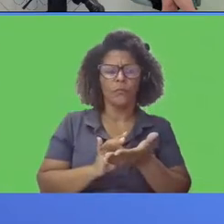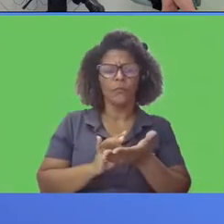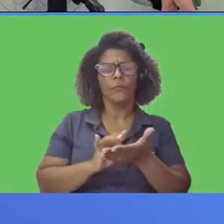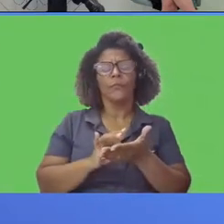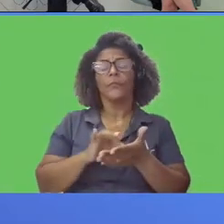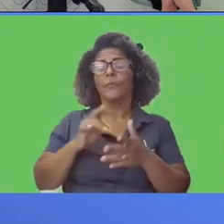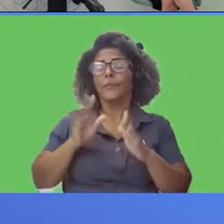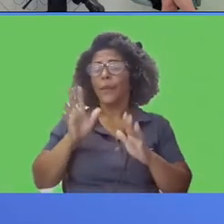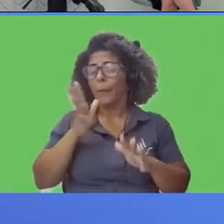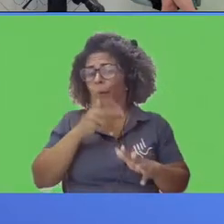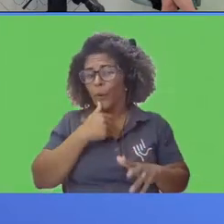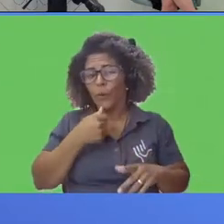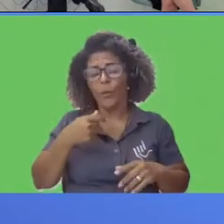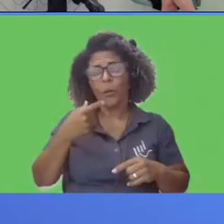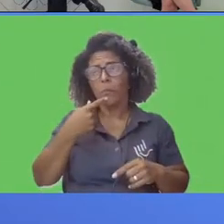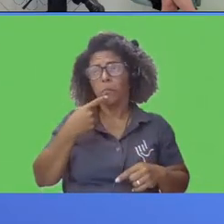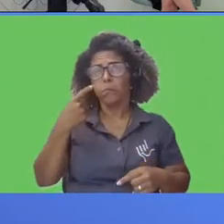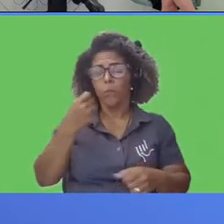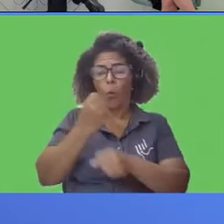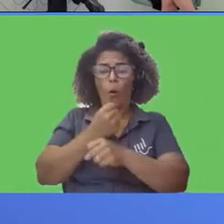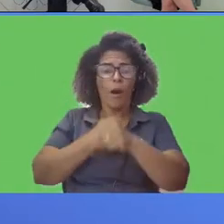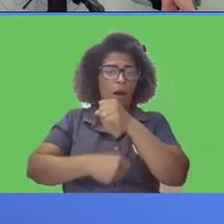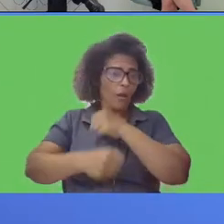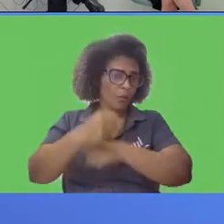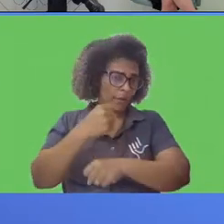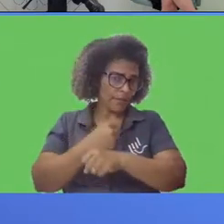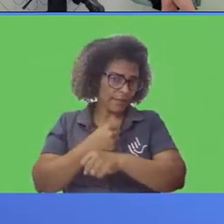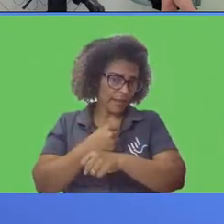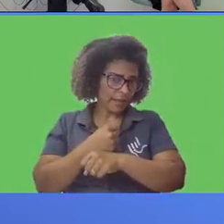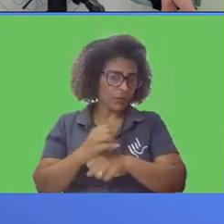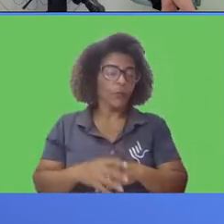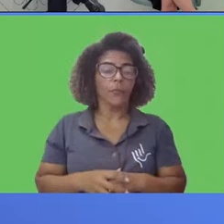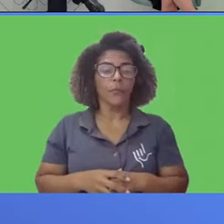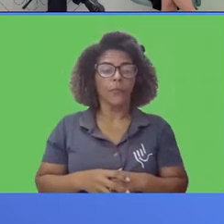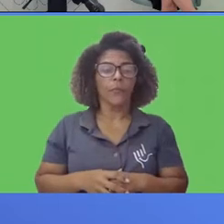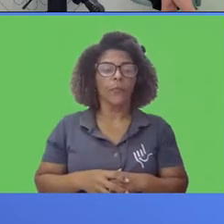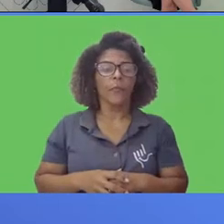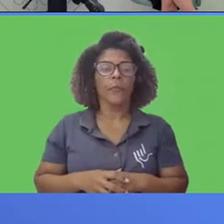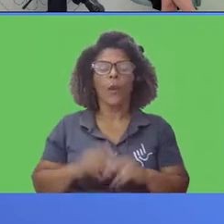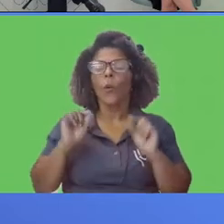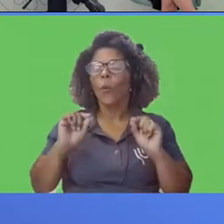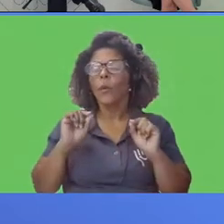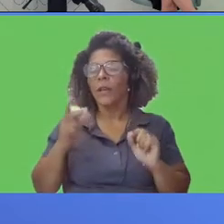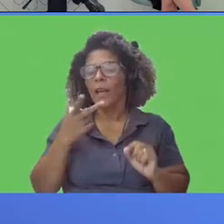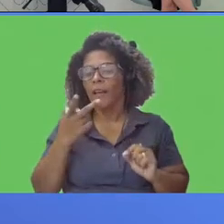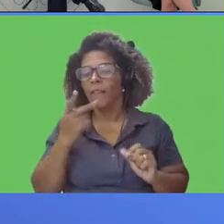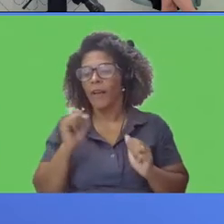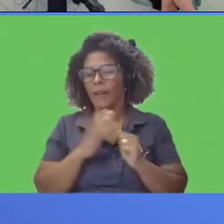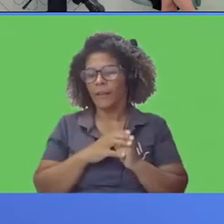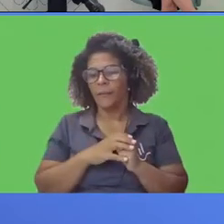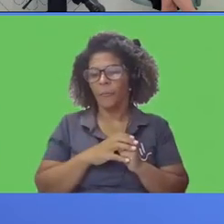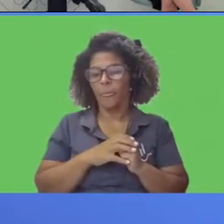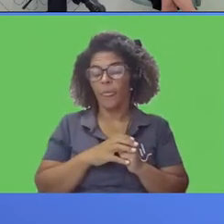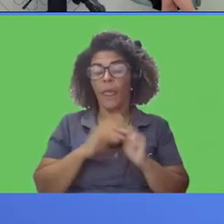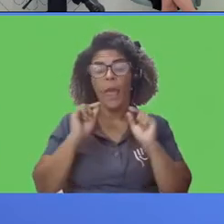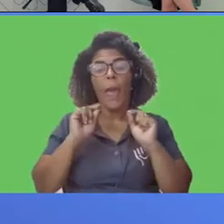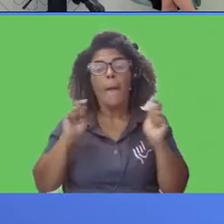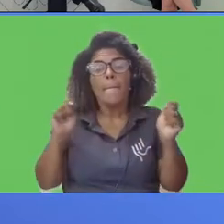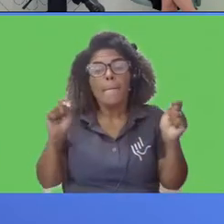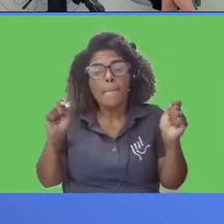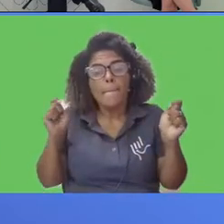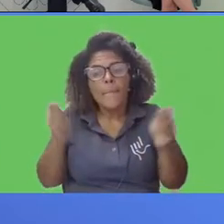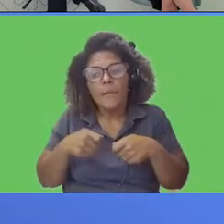regulamentação ocorreu apenas no ano passado. E o que ela diz especificamente? É que é permitido